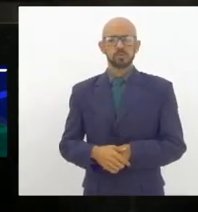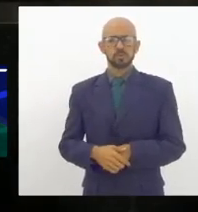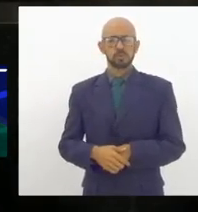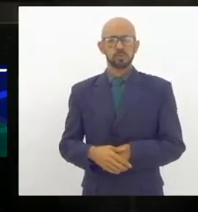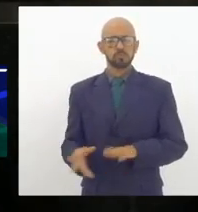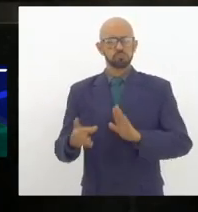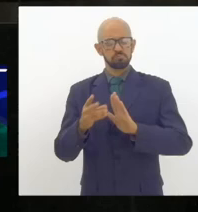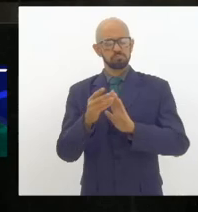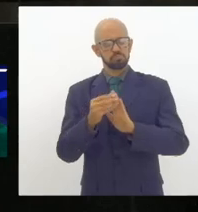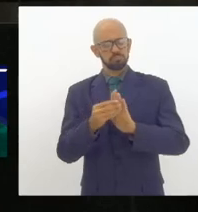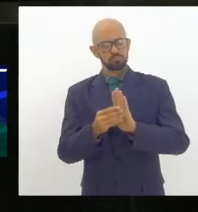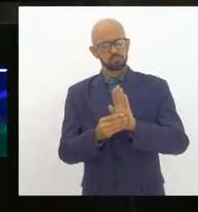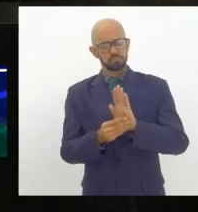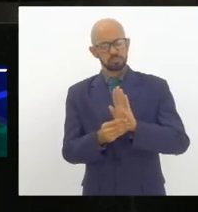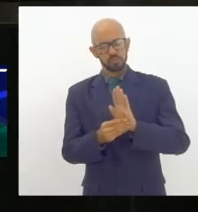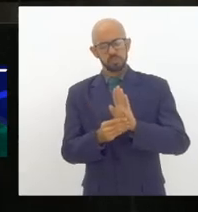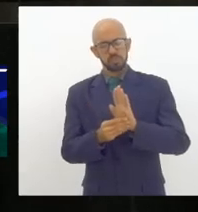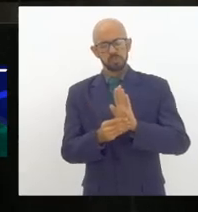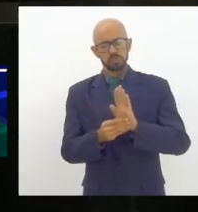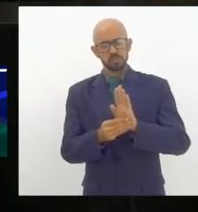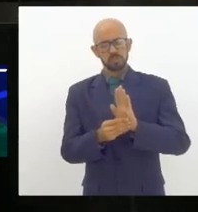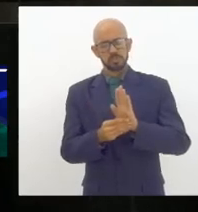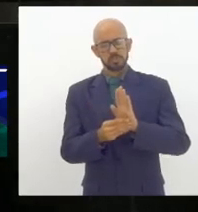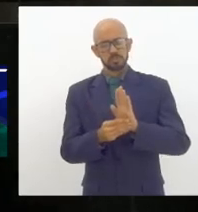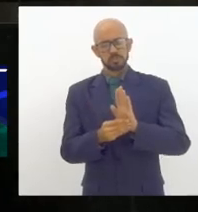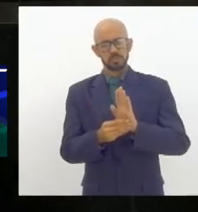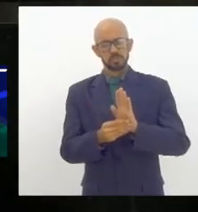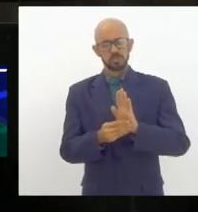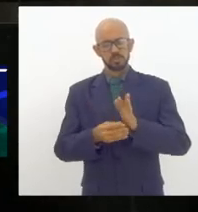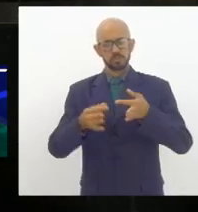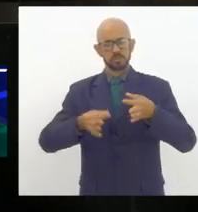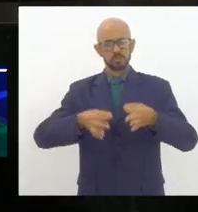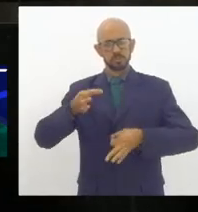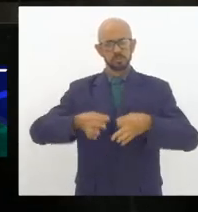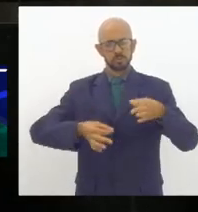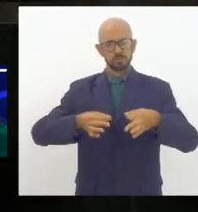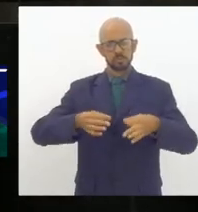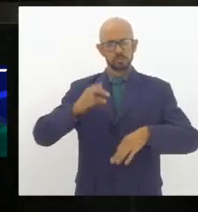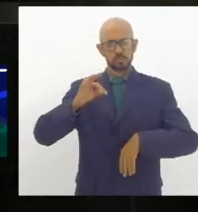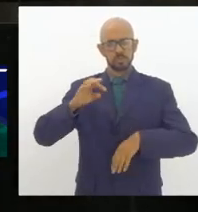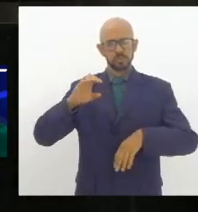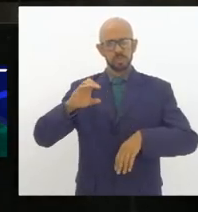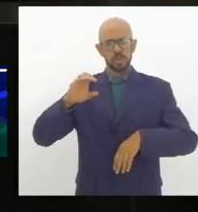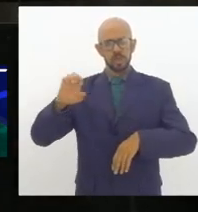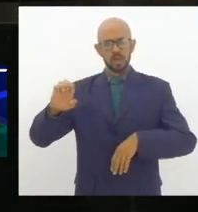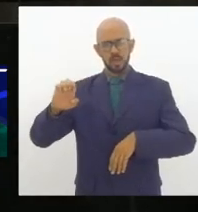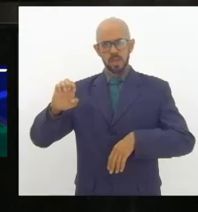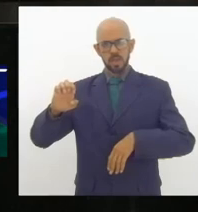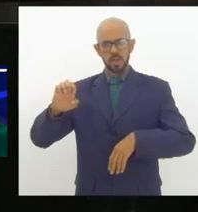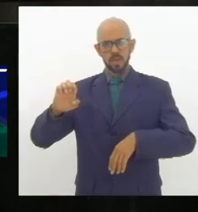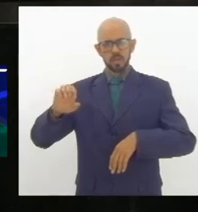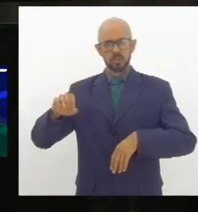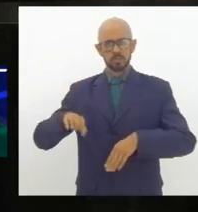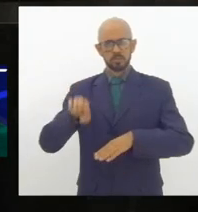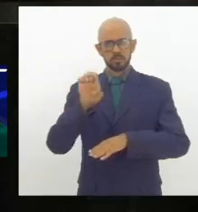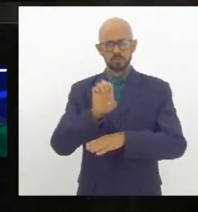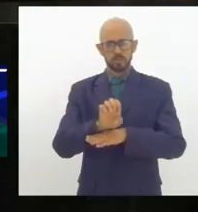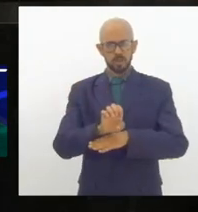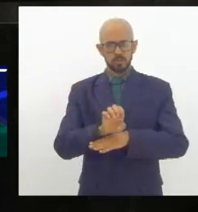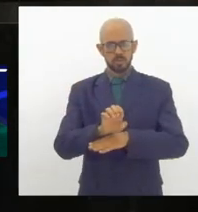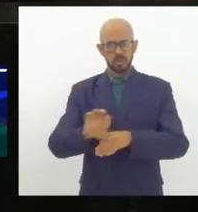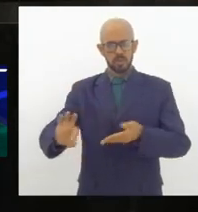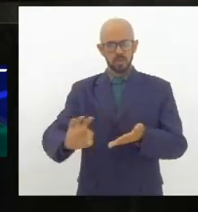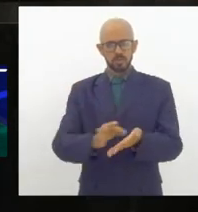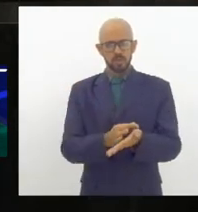protocolarmos no Tribunal de Contas do Estado assinado por mim